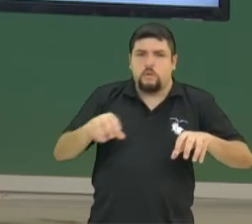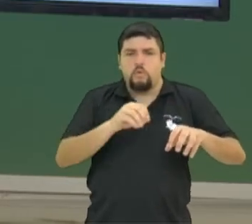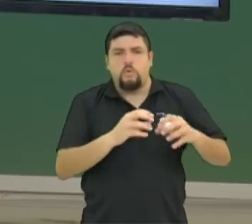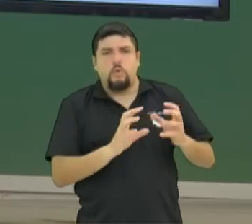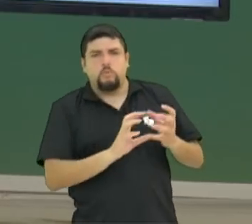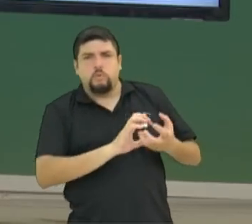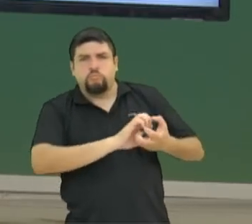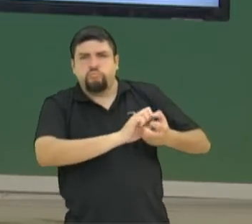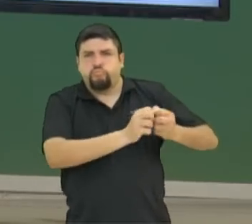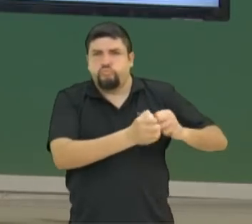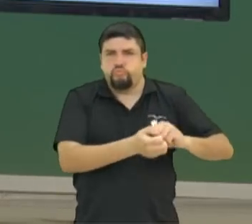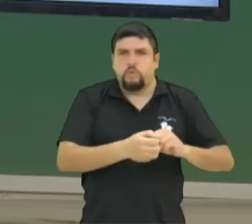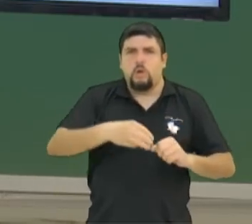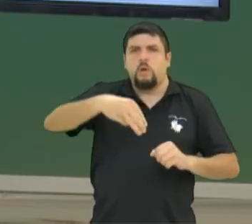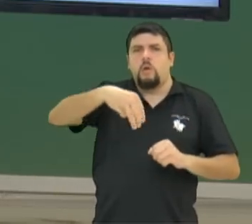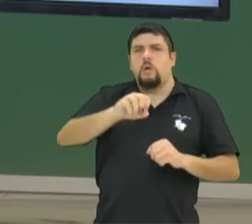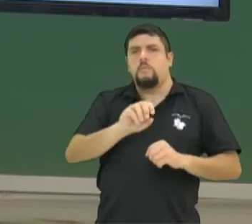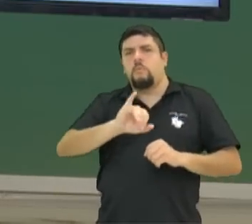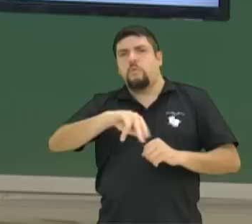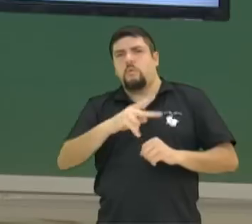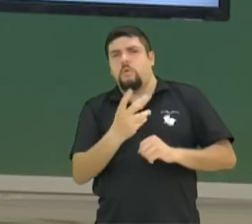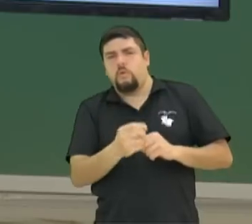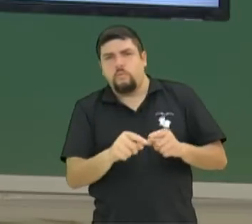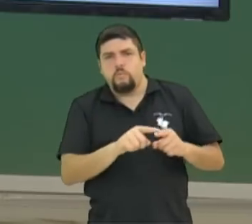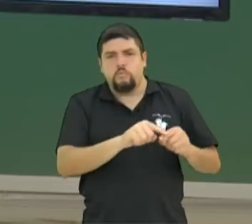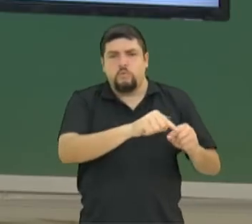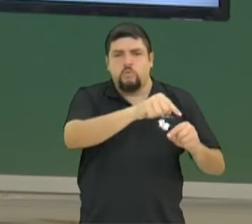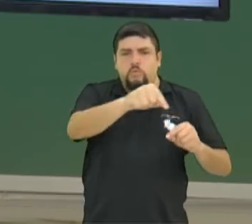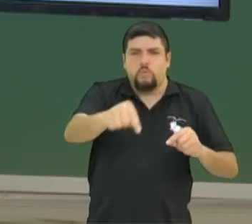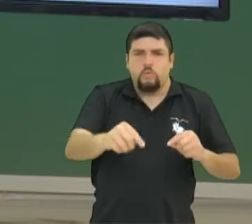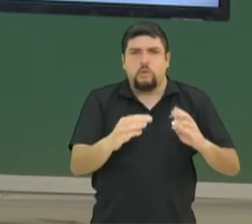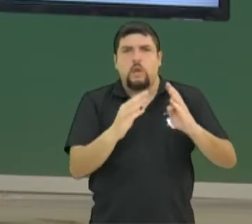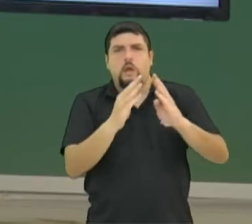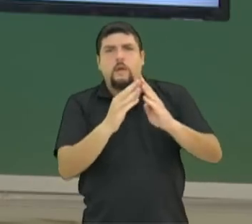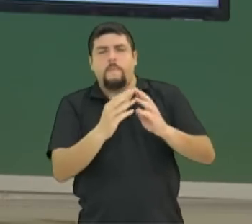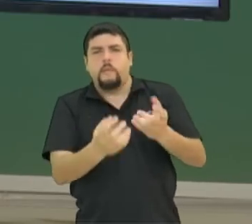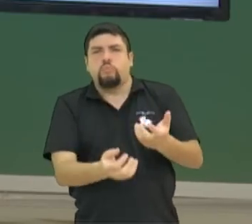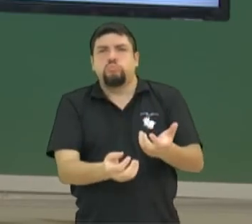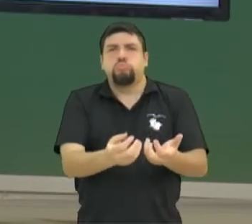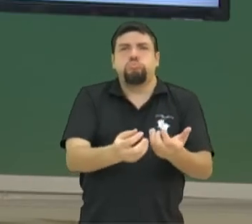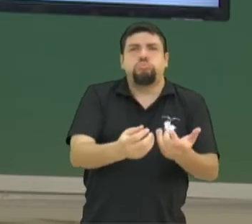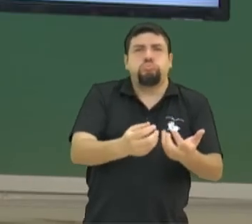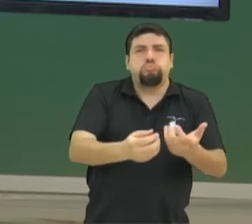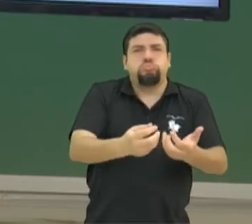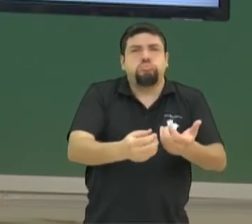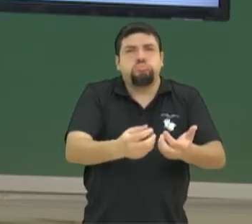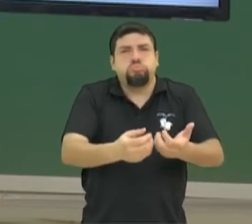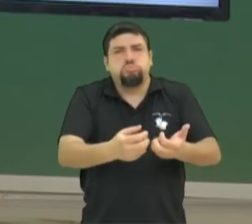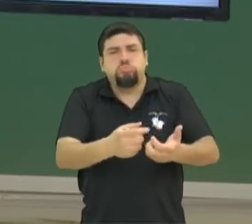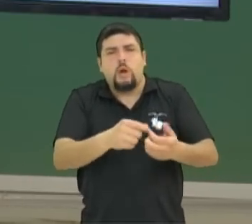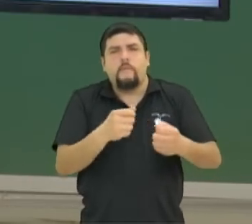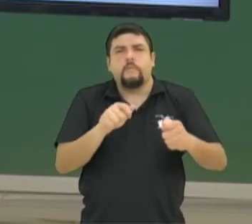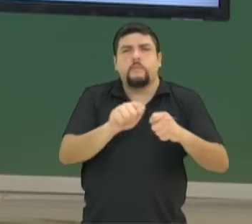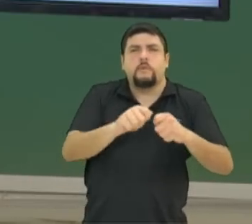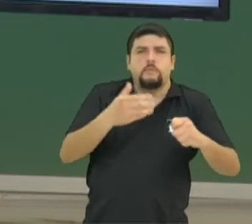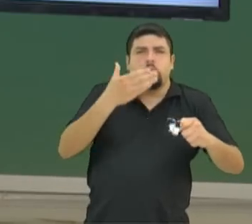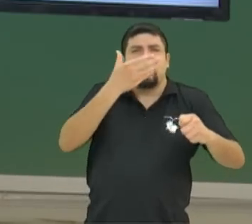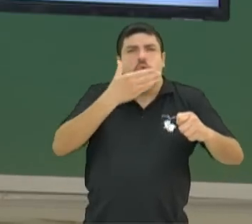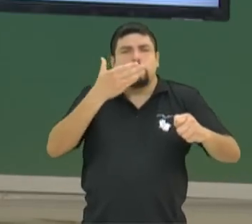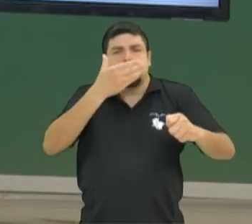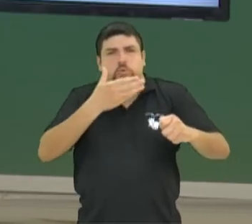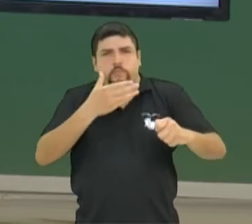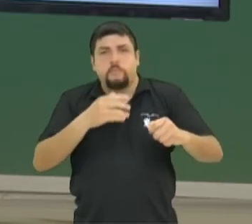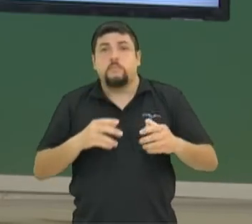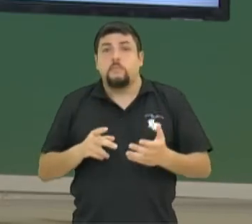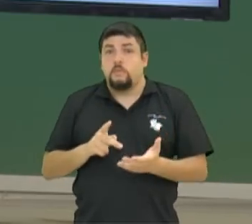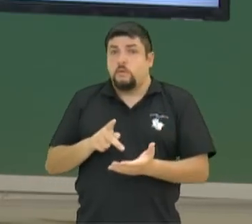a casa das caldeiras, que fazia parte dessa sociedade açucareira, o açúcar que era um importante